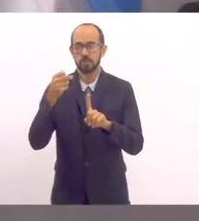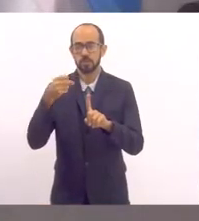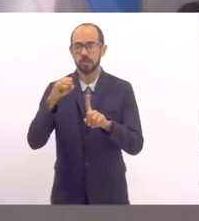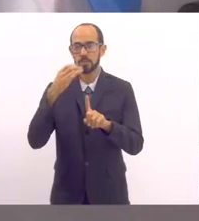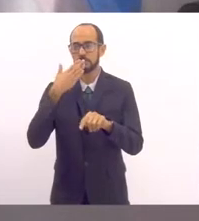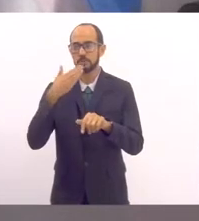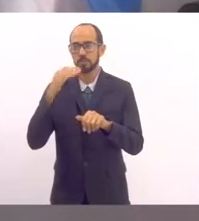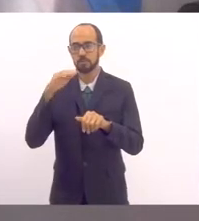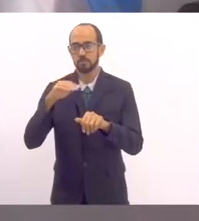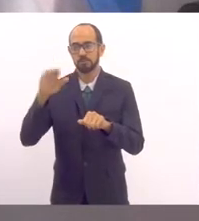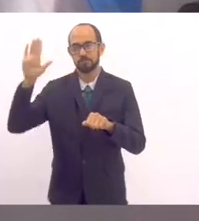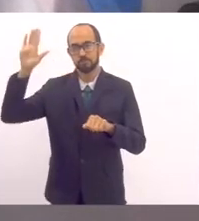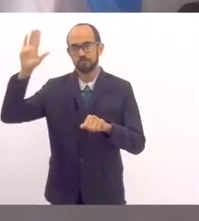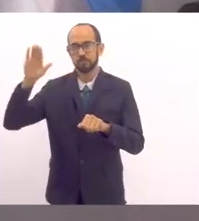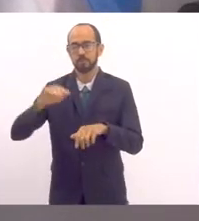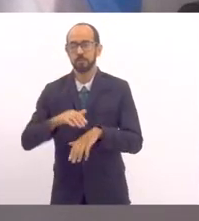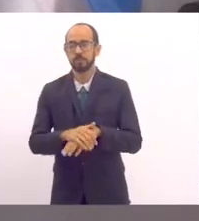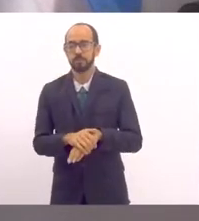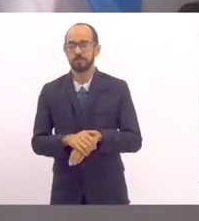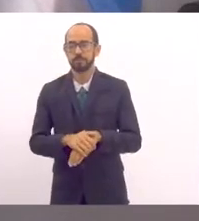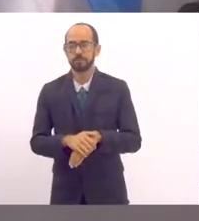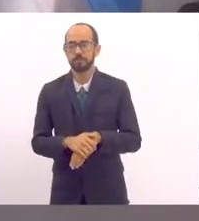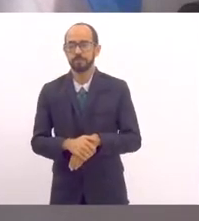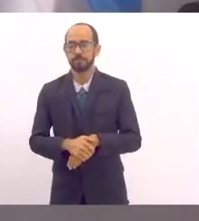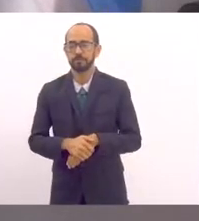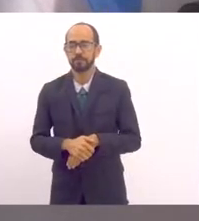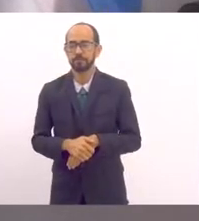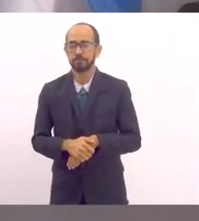solicitar. Dá aqui para o senhor Navega.